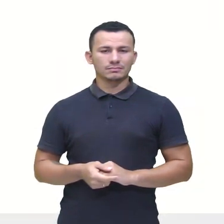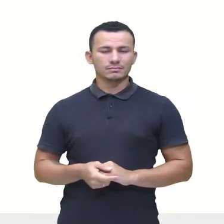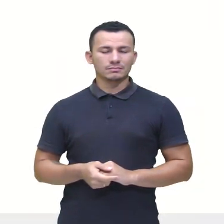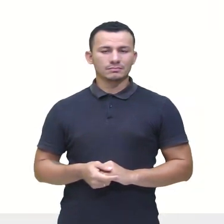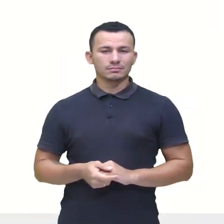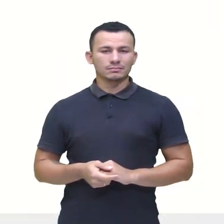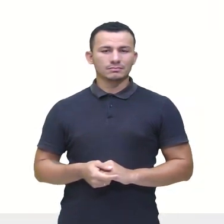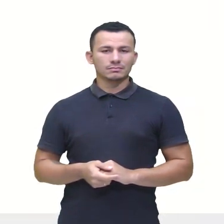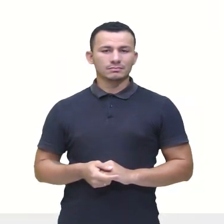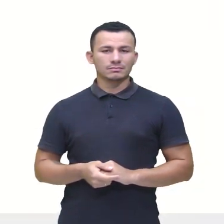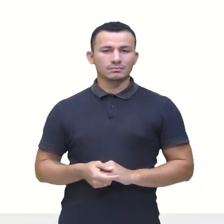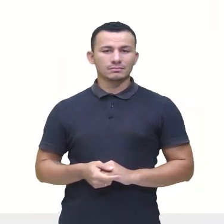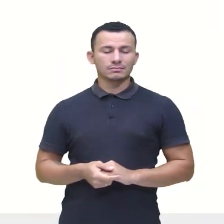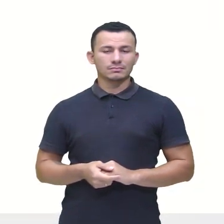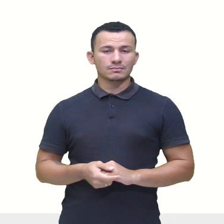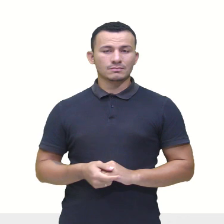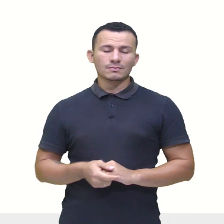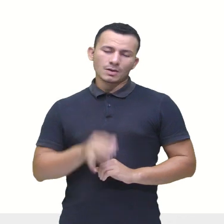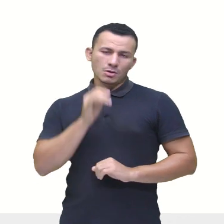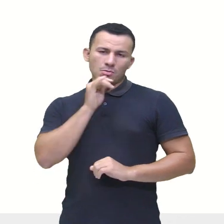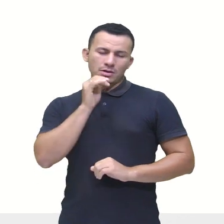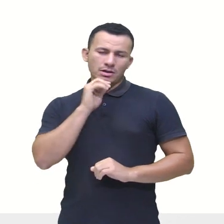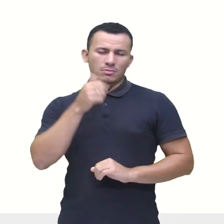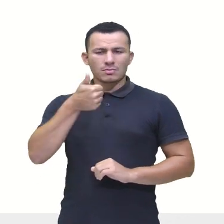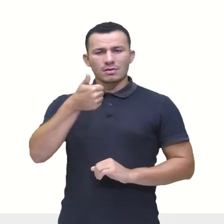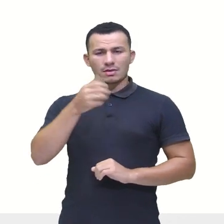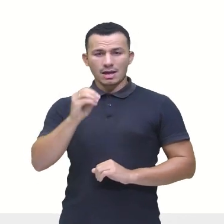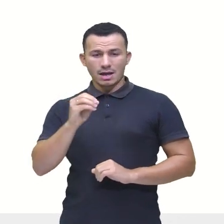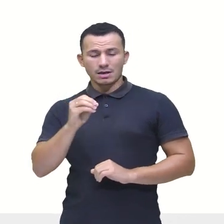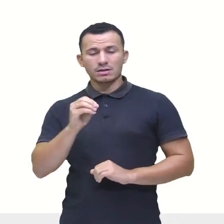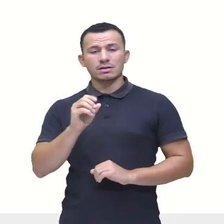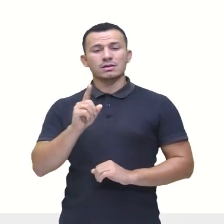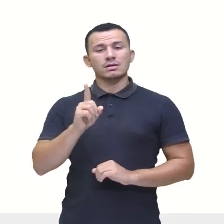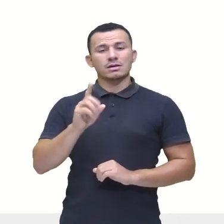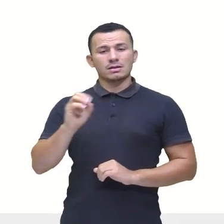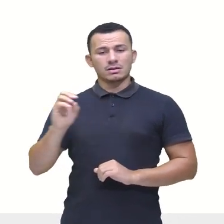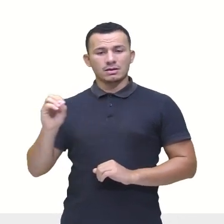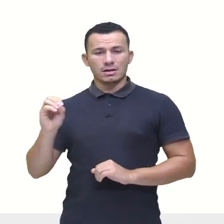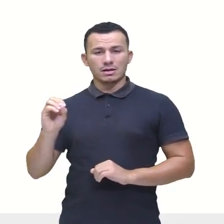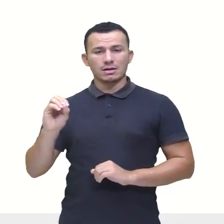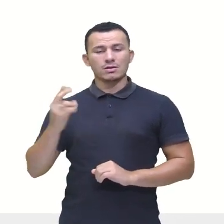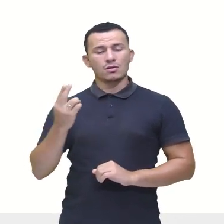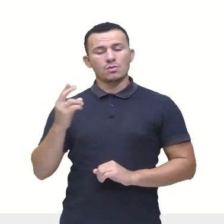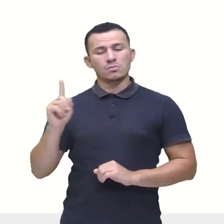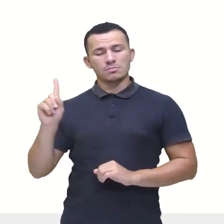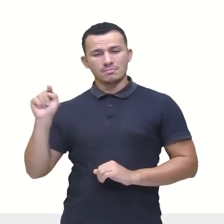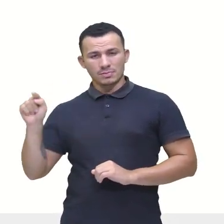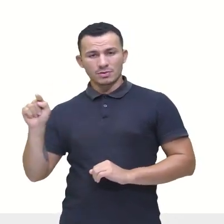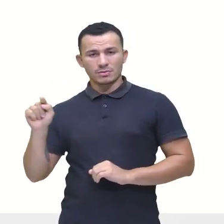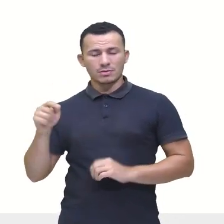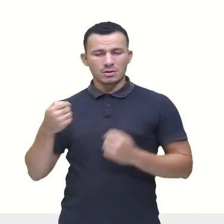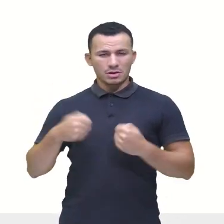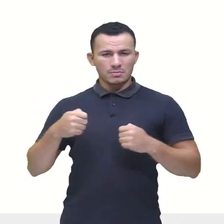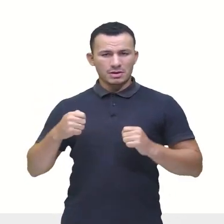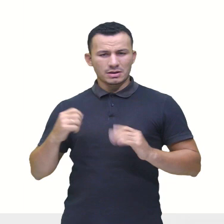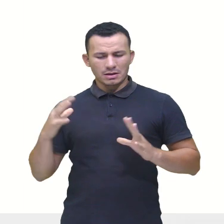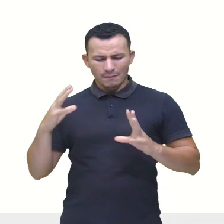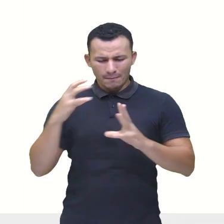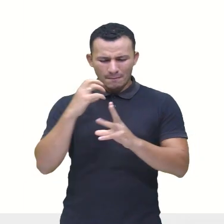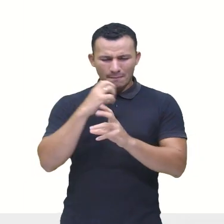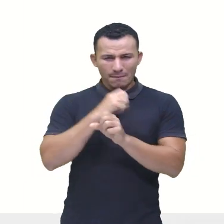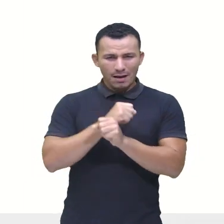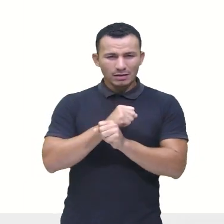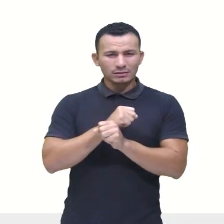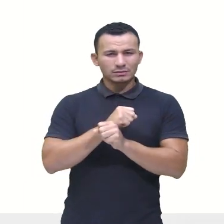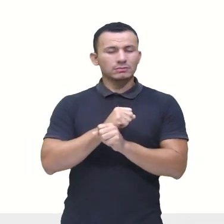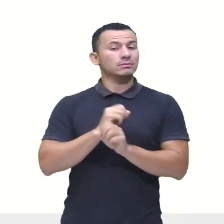Olha aqui, ó. Se a conta for por 10, por 100 ou por 1000, só lembrando, preciso fazer algum tipo de conta aqui?